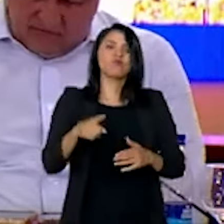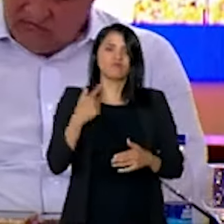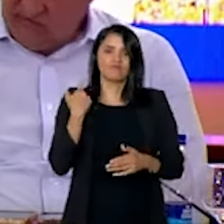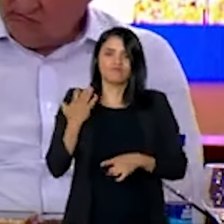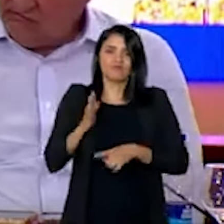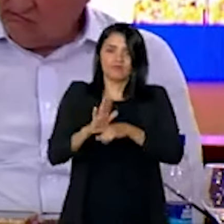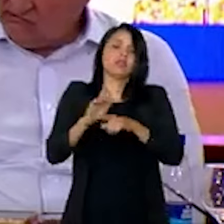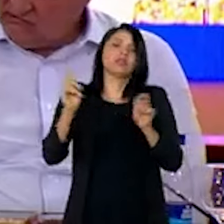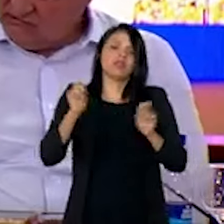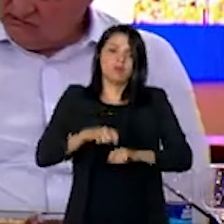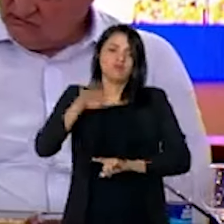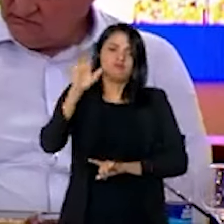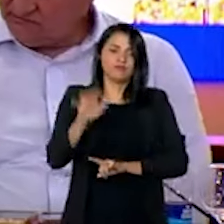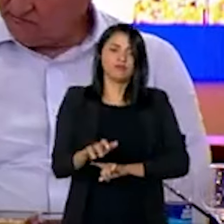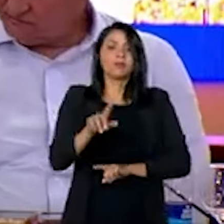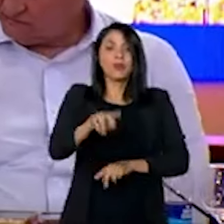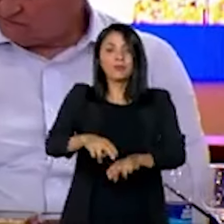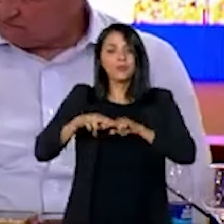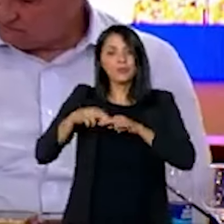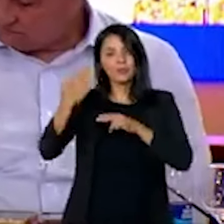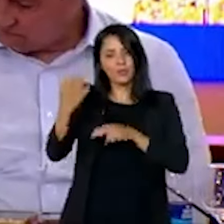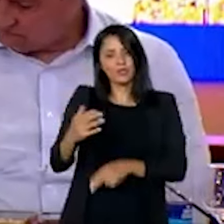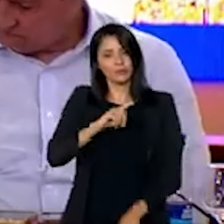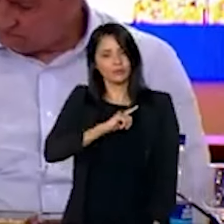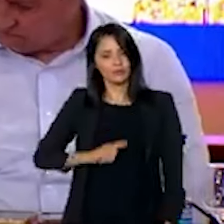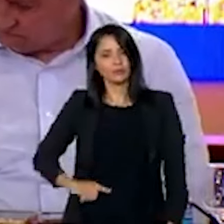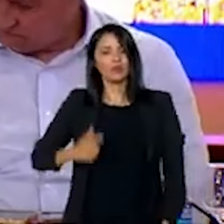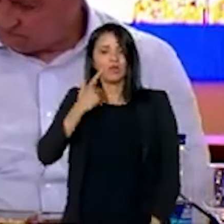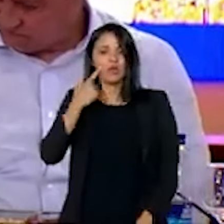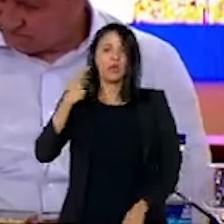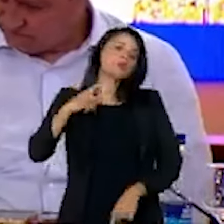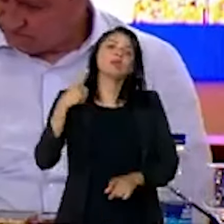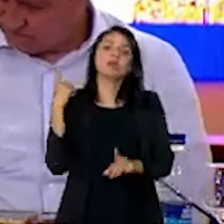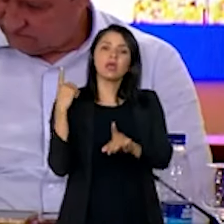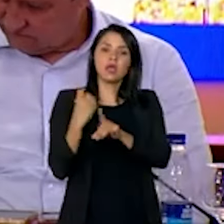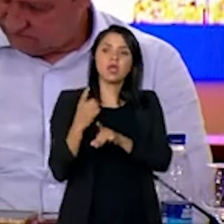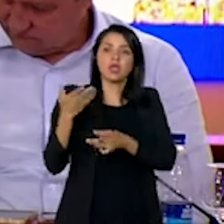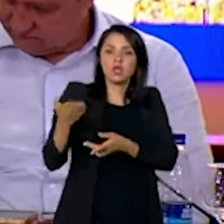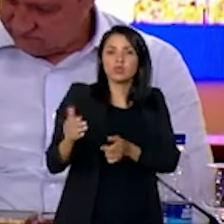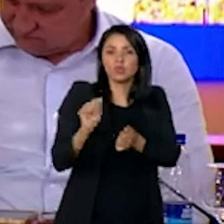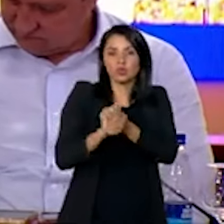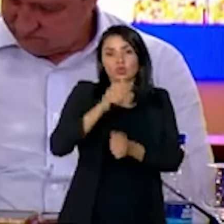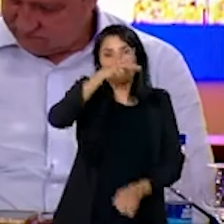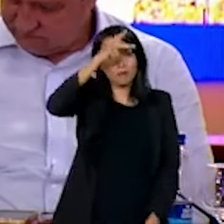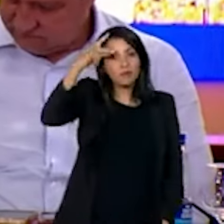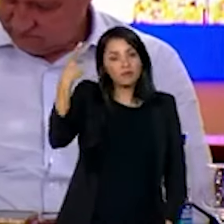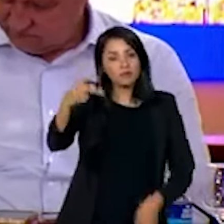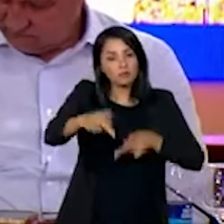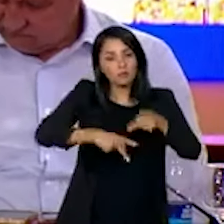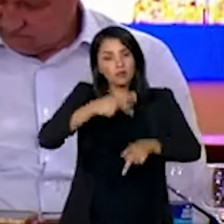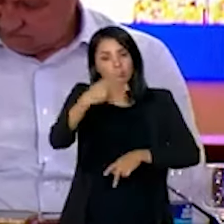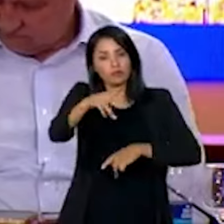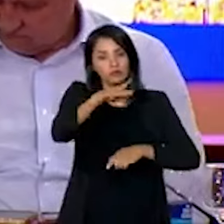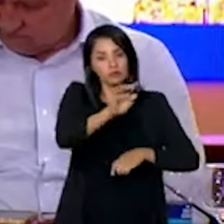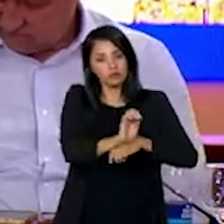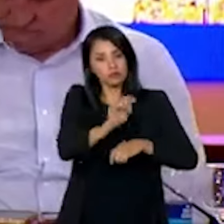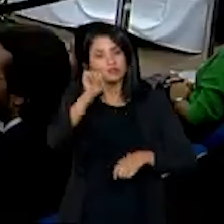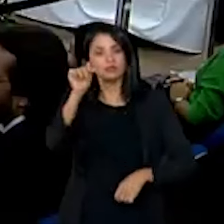Por isso, governador, eu quero na frente dos seus prefeitos, quero na frente do povo do Estado